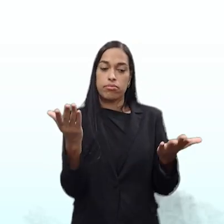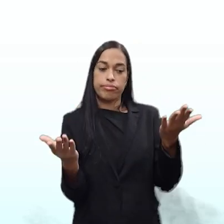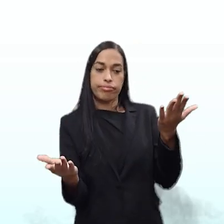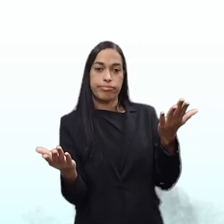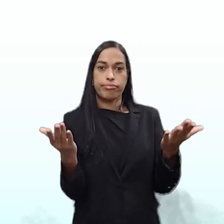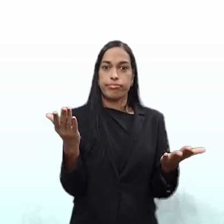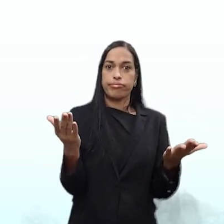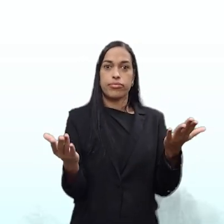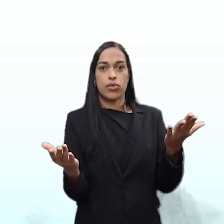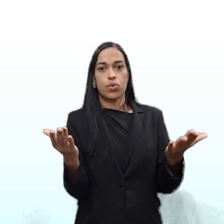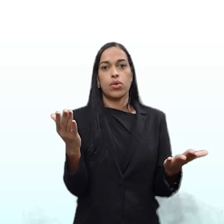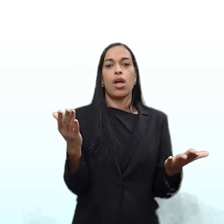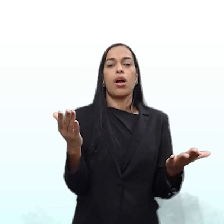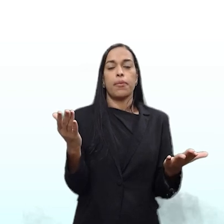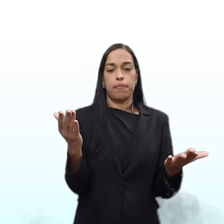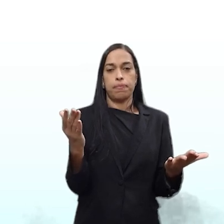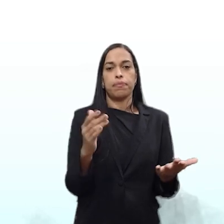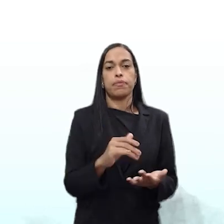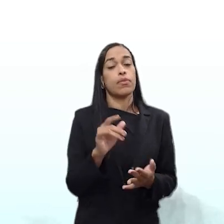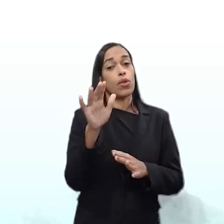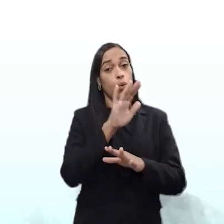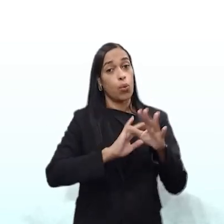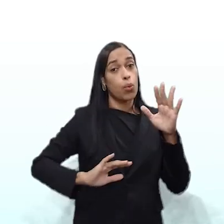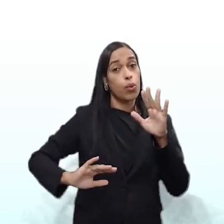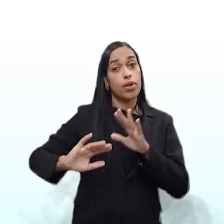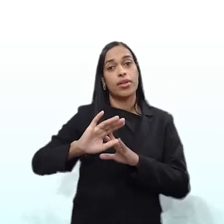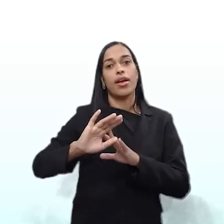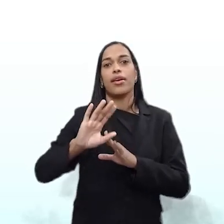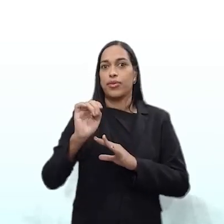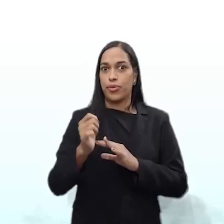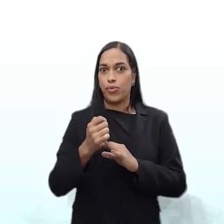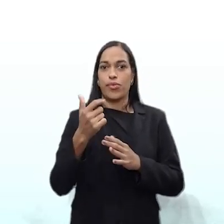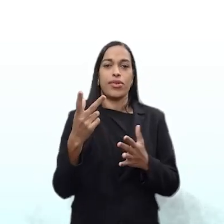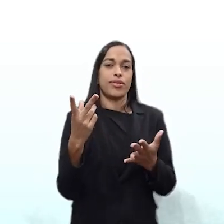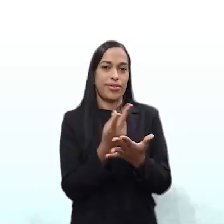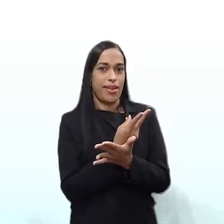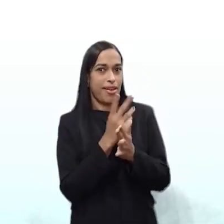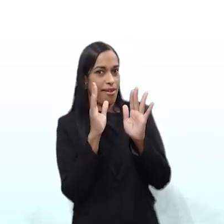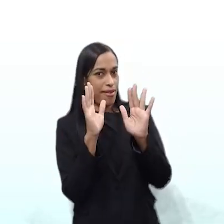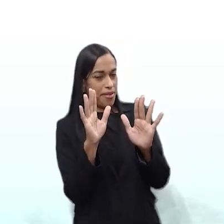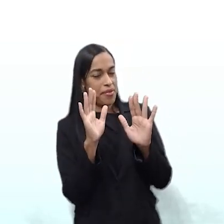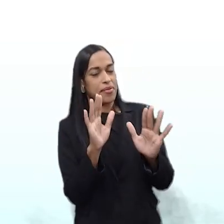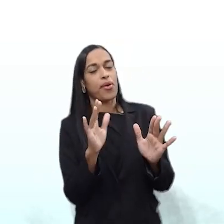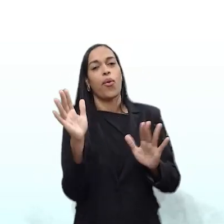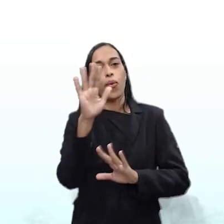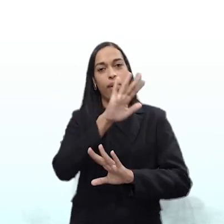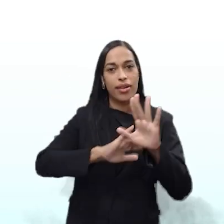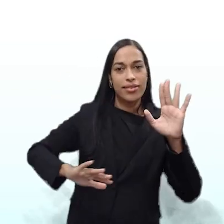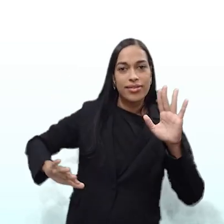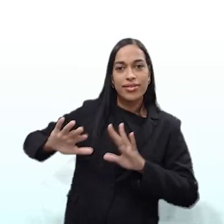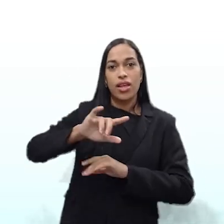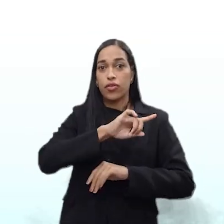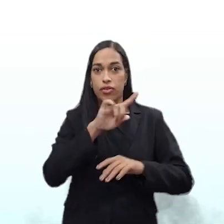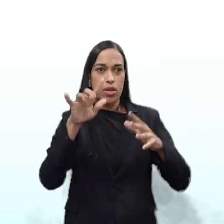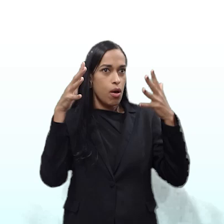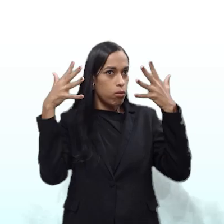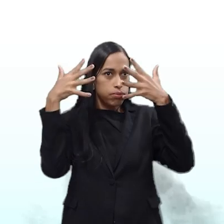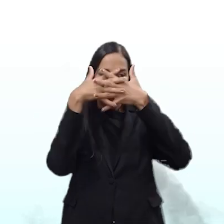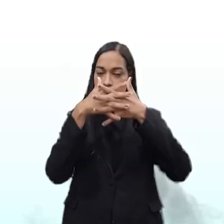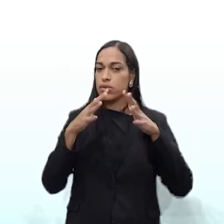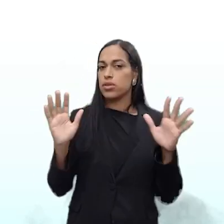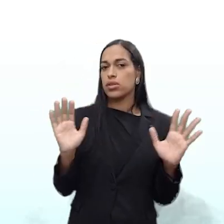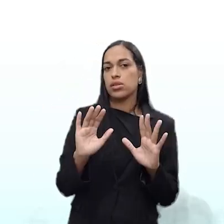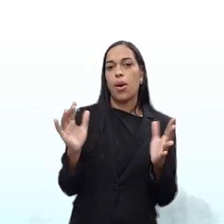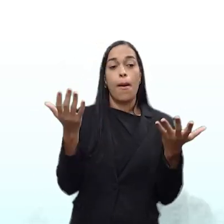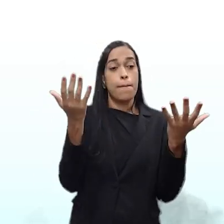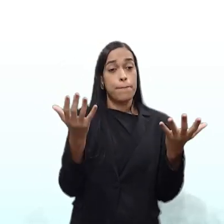perpendicular à superfície. Então, cuidado. Eita, quase errei aqui, né? À superfície. Então, cuidado para você não confundir peso e